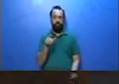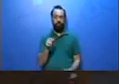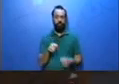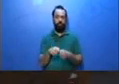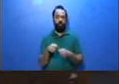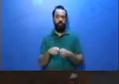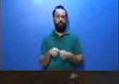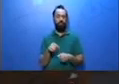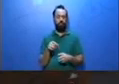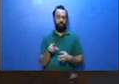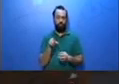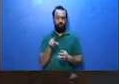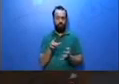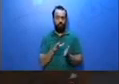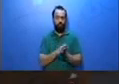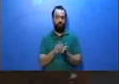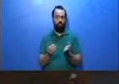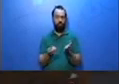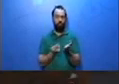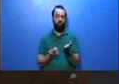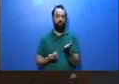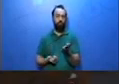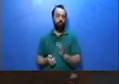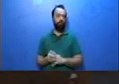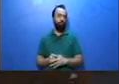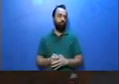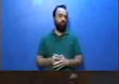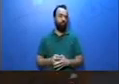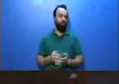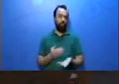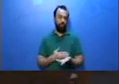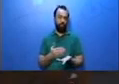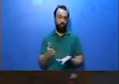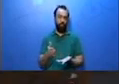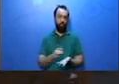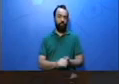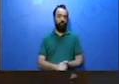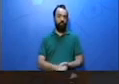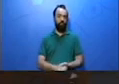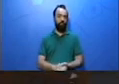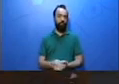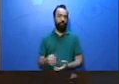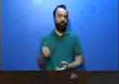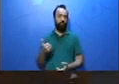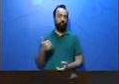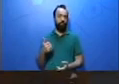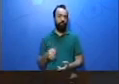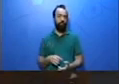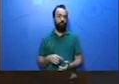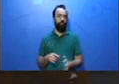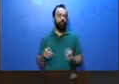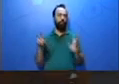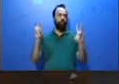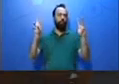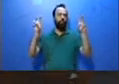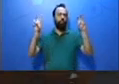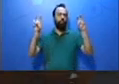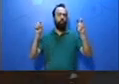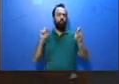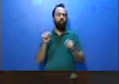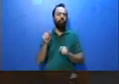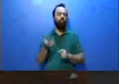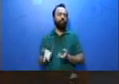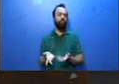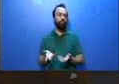tem espaço para a gente fazer essa tirinha. E vamos começar? Primeiramente, vocês lembram qual é o título que apareceu